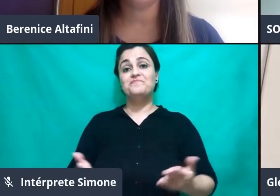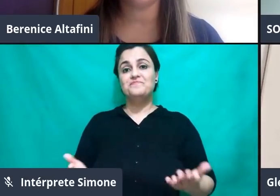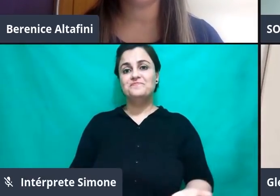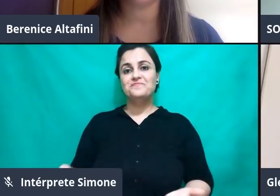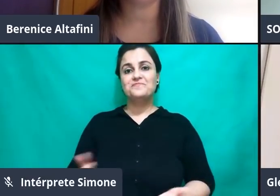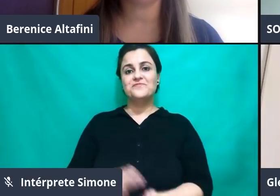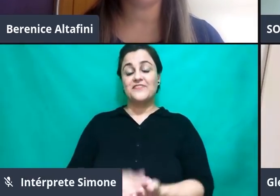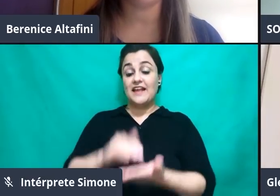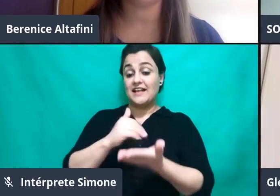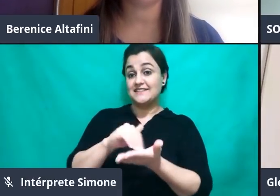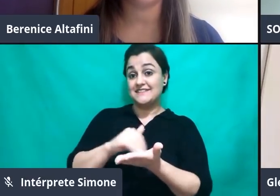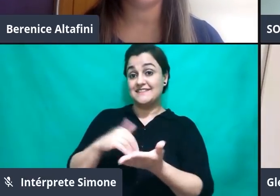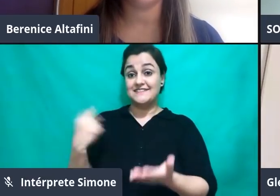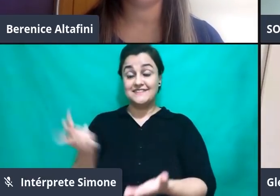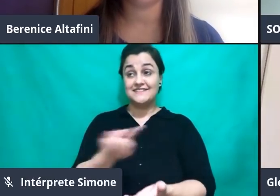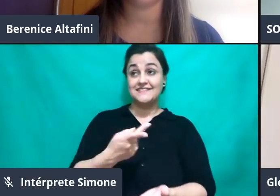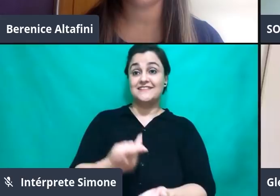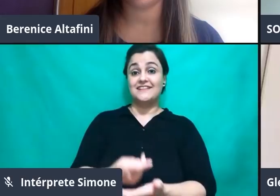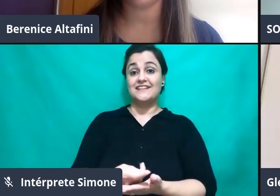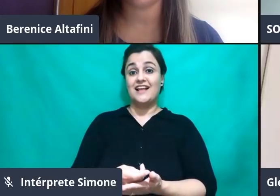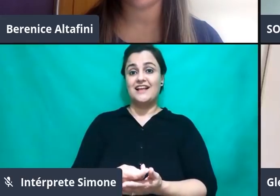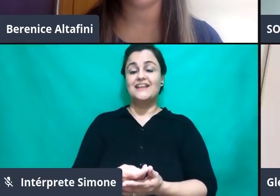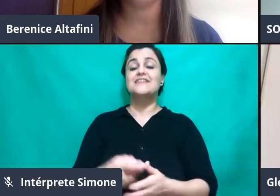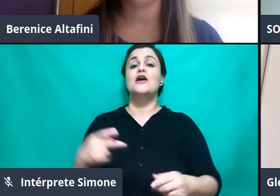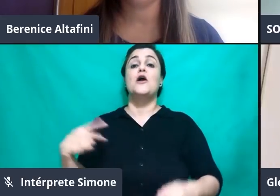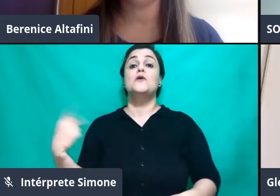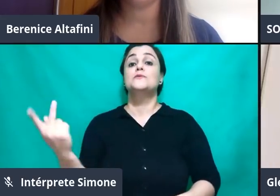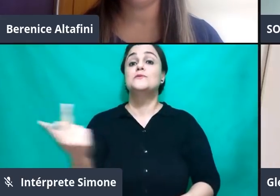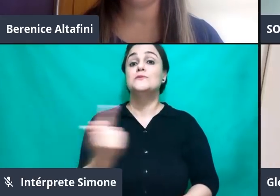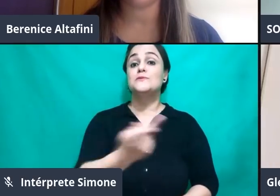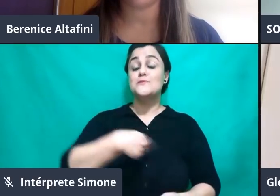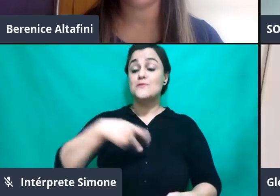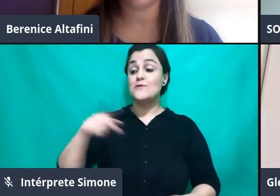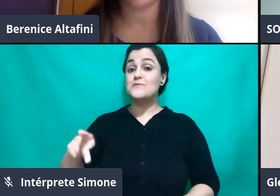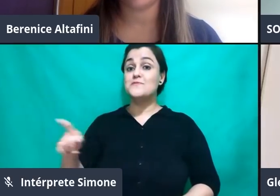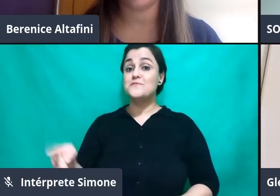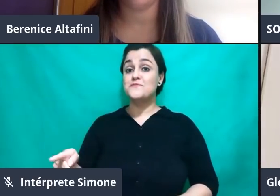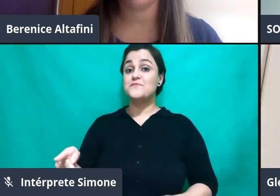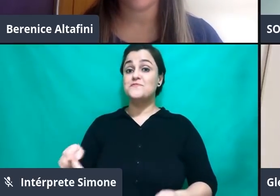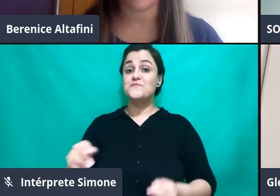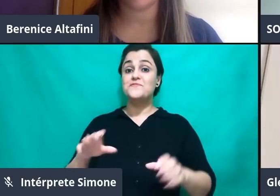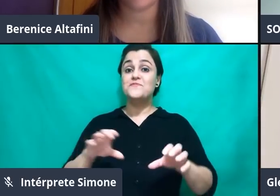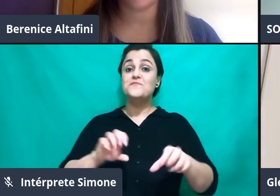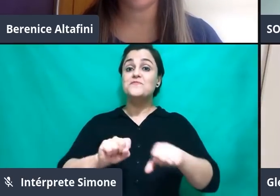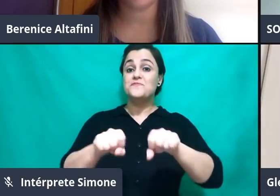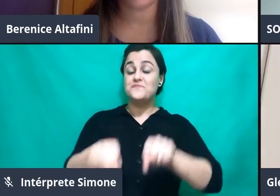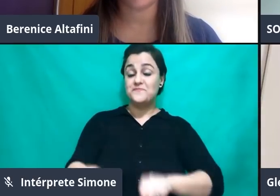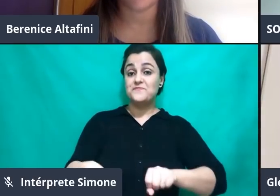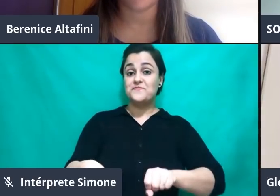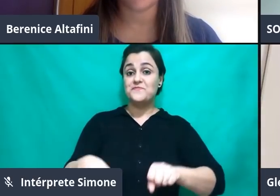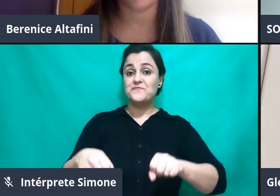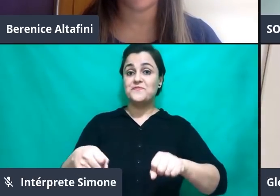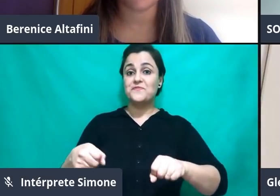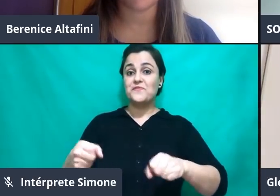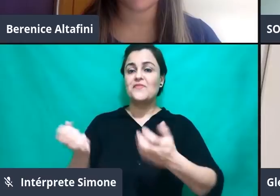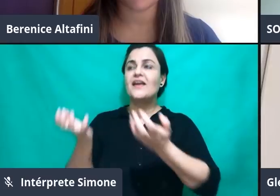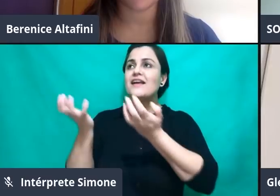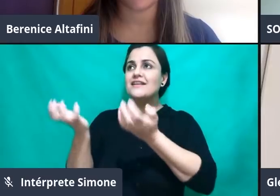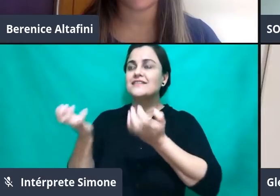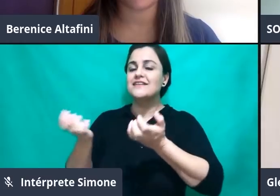secretárias, mas nós também gostaríamos de deixar uma mensagem aqui a todos